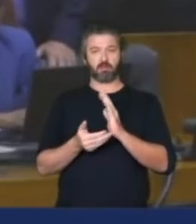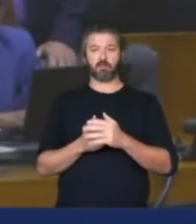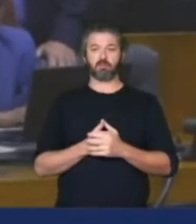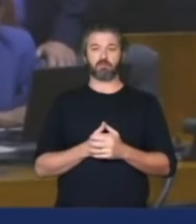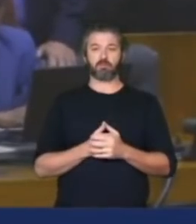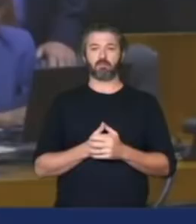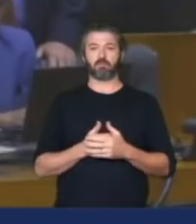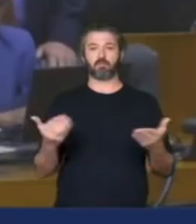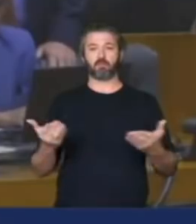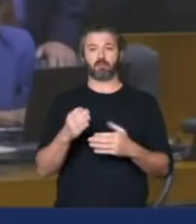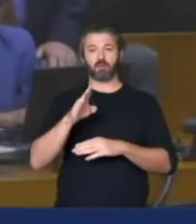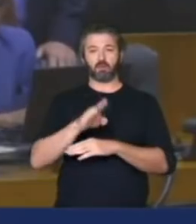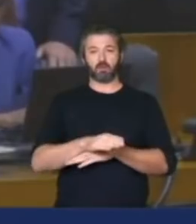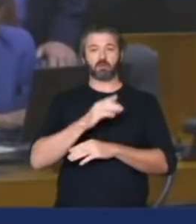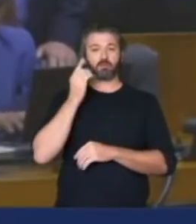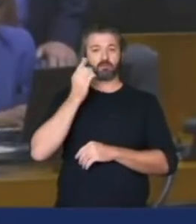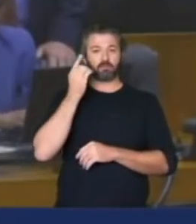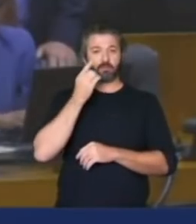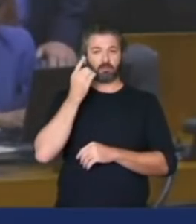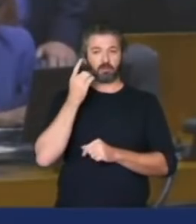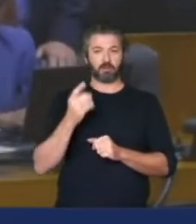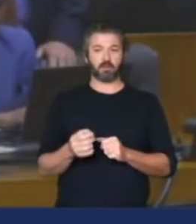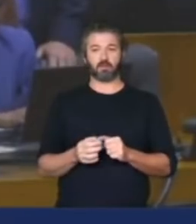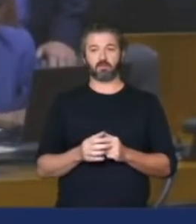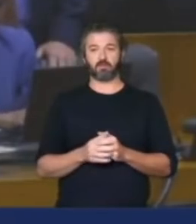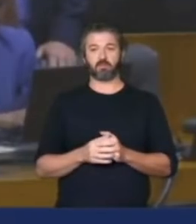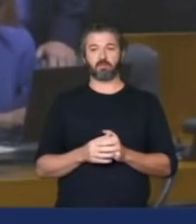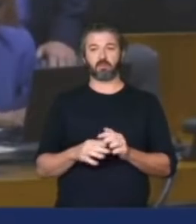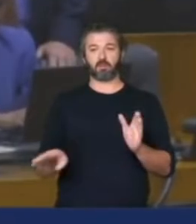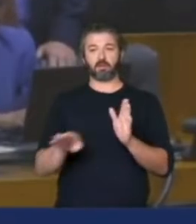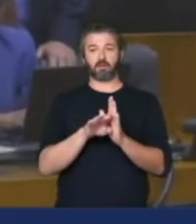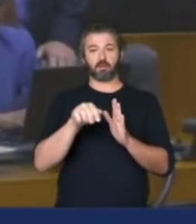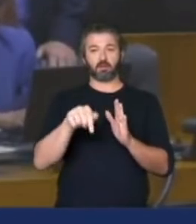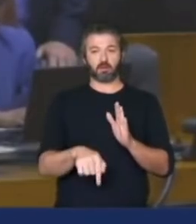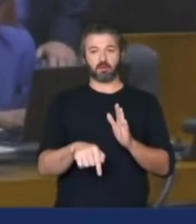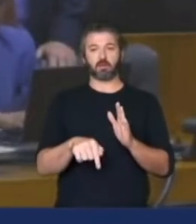Nesta tarde, os parlamentares vieram a plenário e elegeram